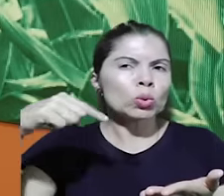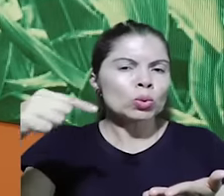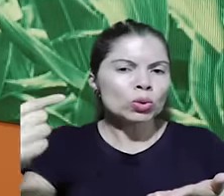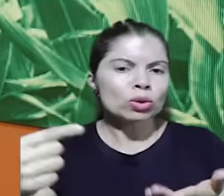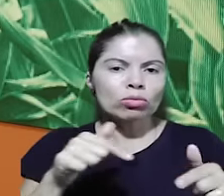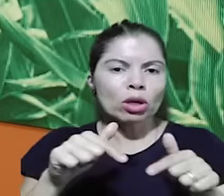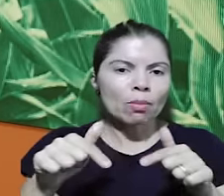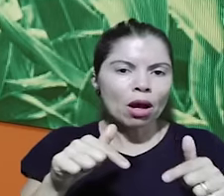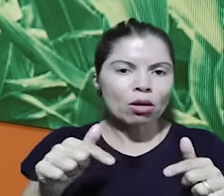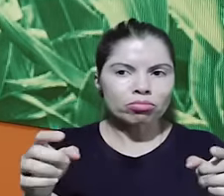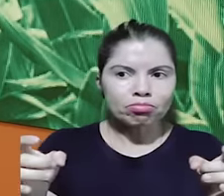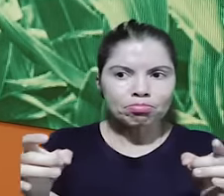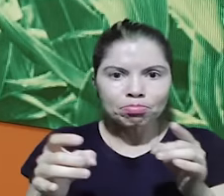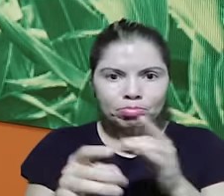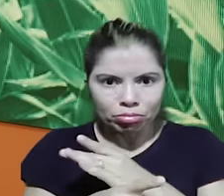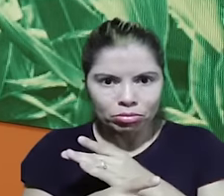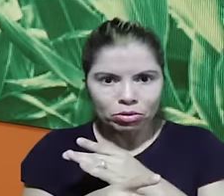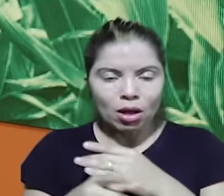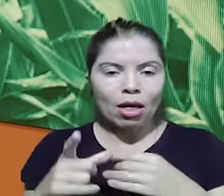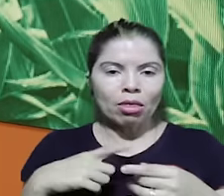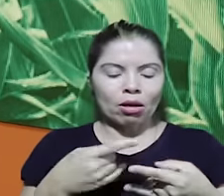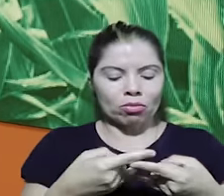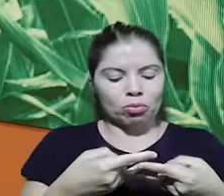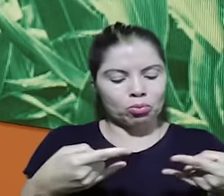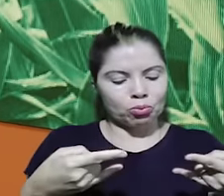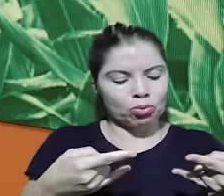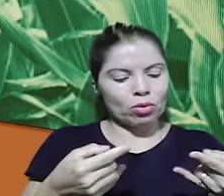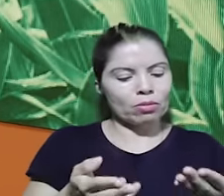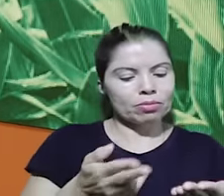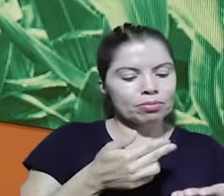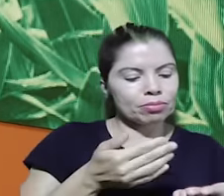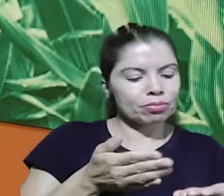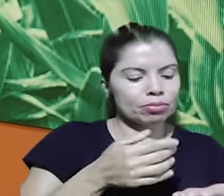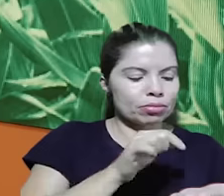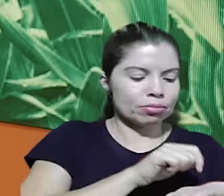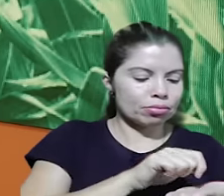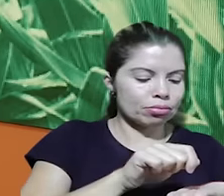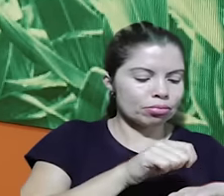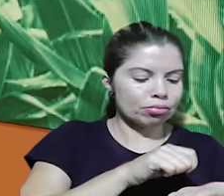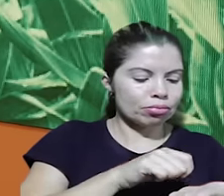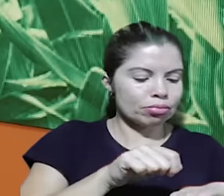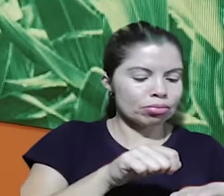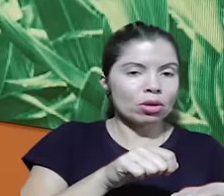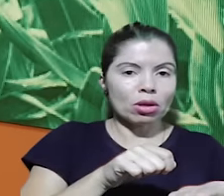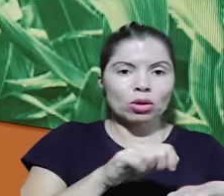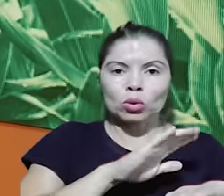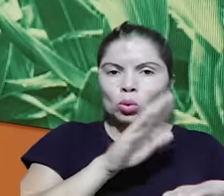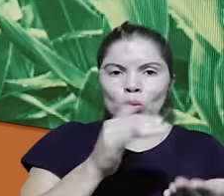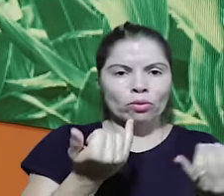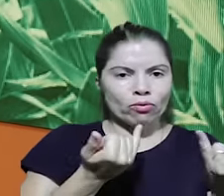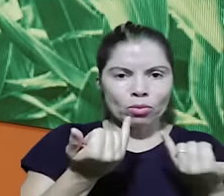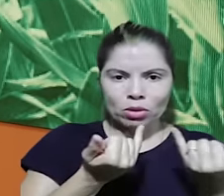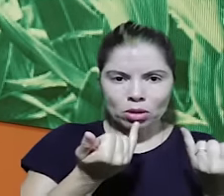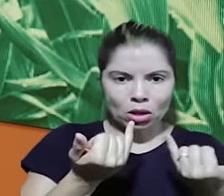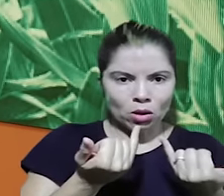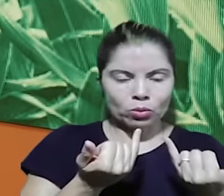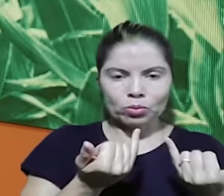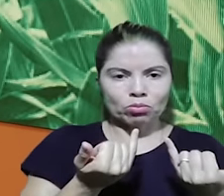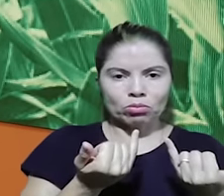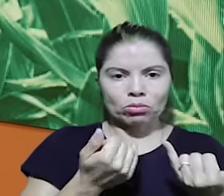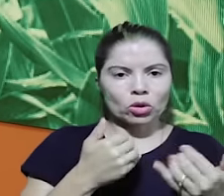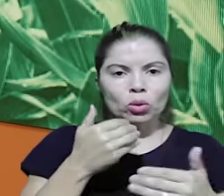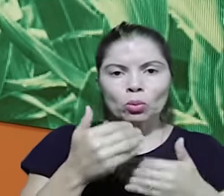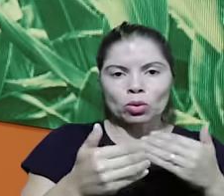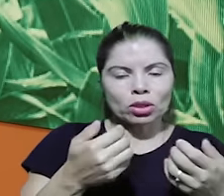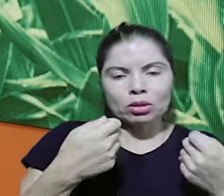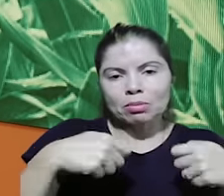tem ele tem o o talão de notas aonde ele Pode emitir as notas fiscais o o e todo o processo que